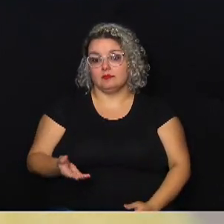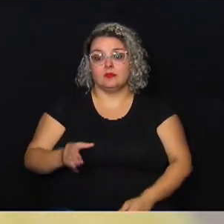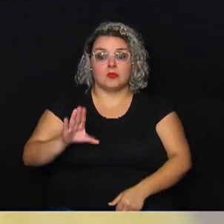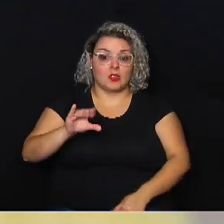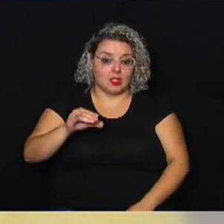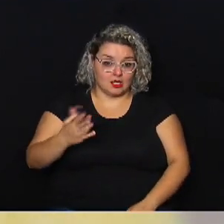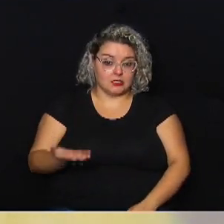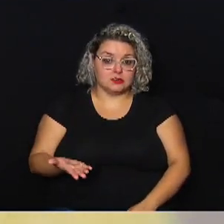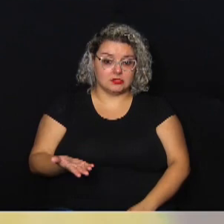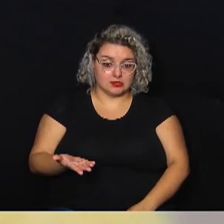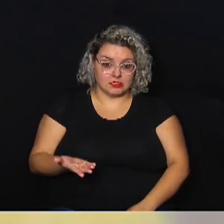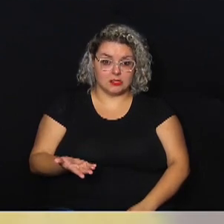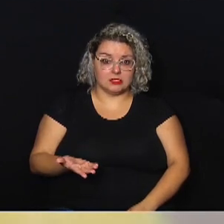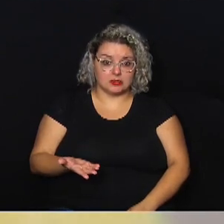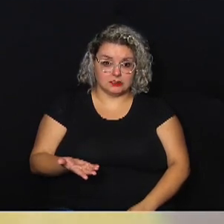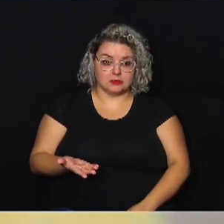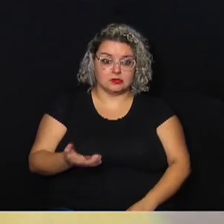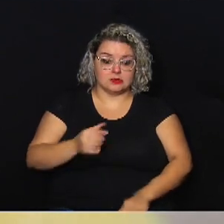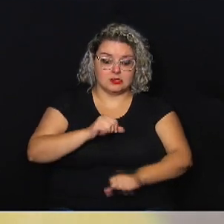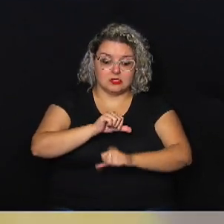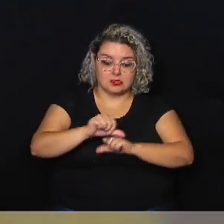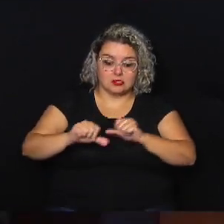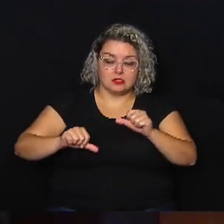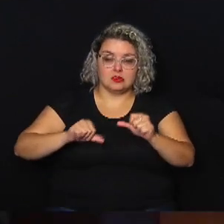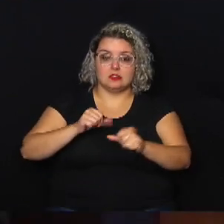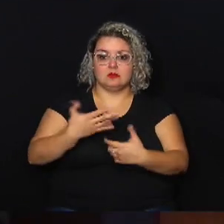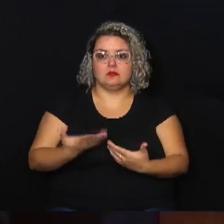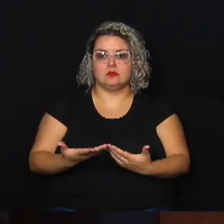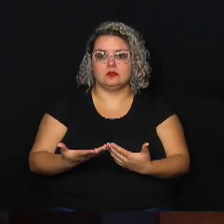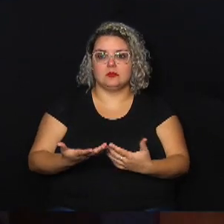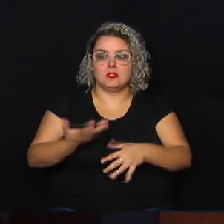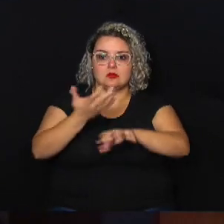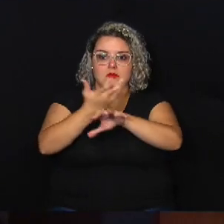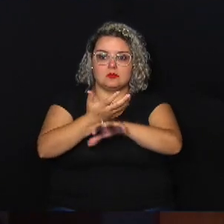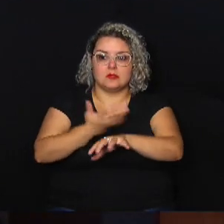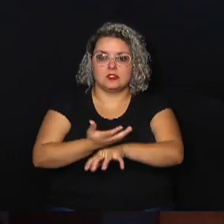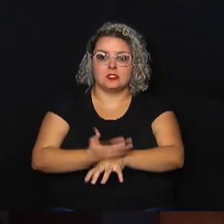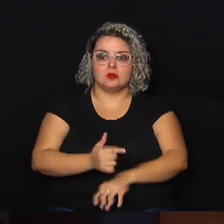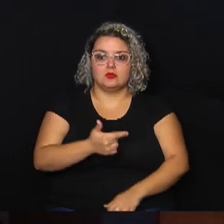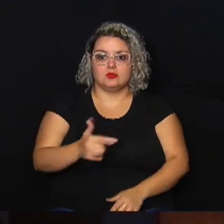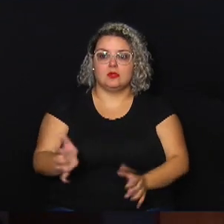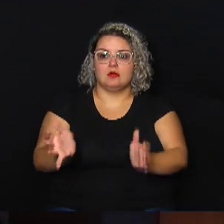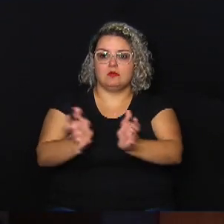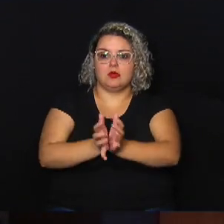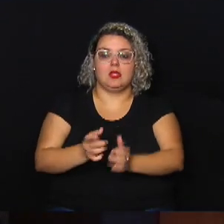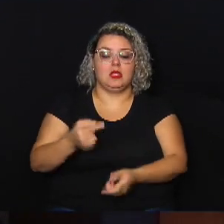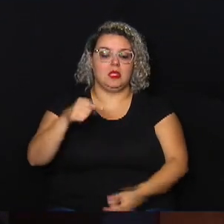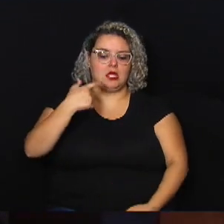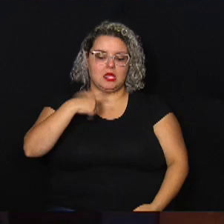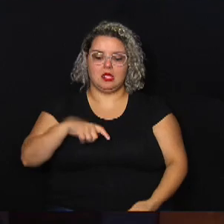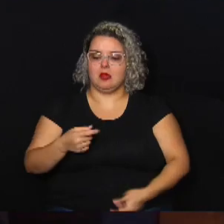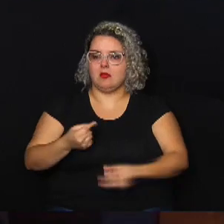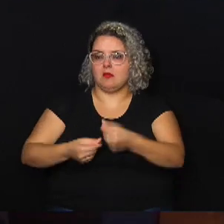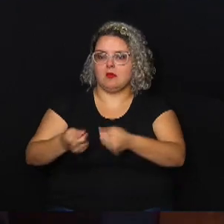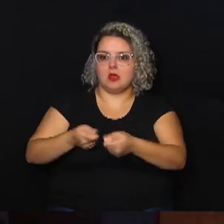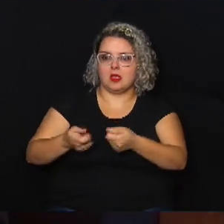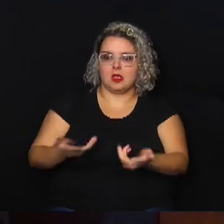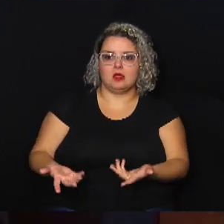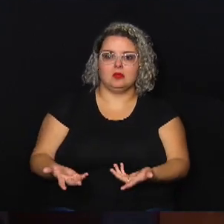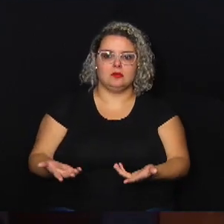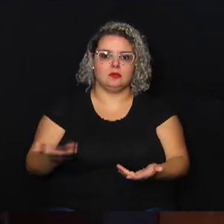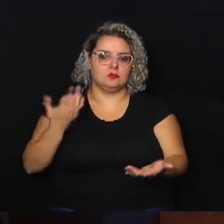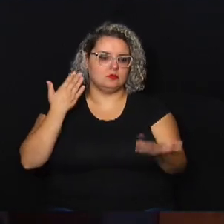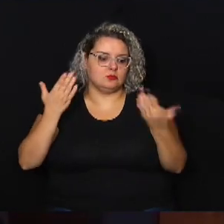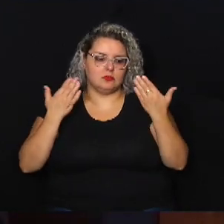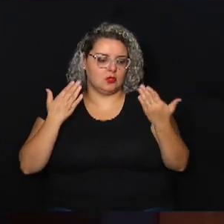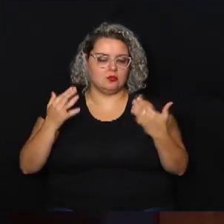estão virando transdisciplinar. Não existe mais aquela coisa especialista. Eu sou economista, não entendo nada de psicologia, de